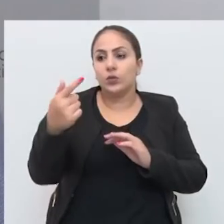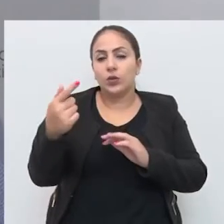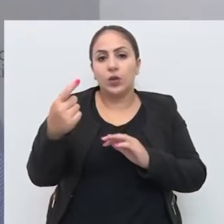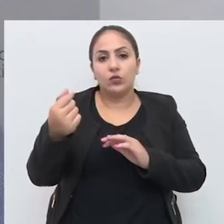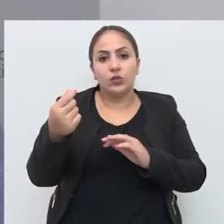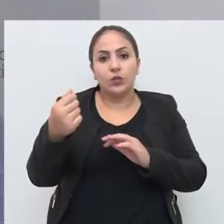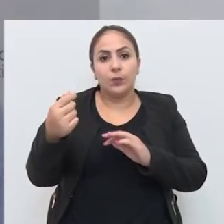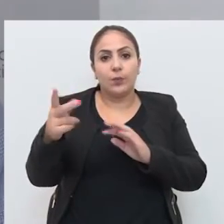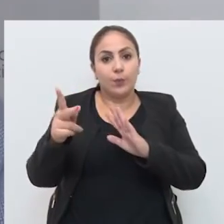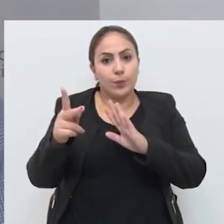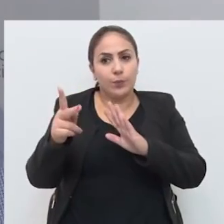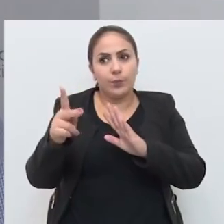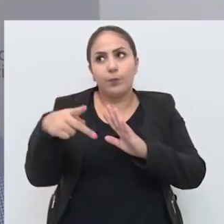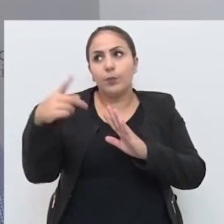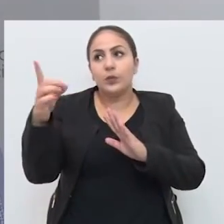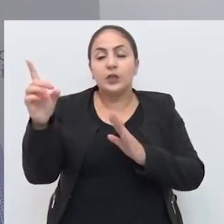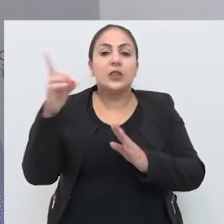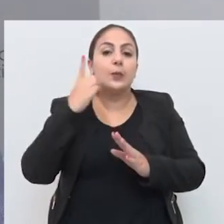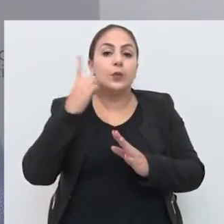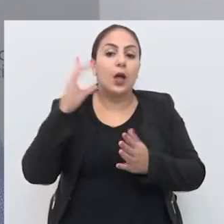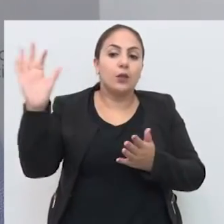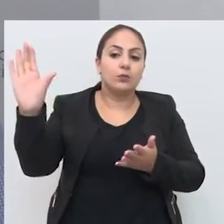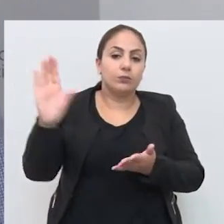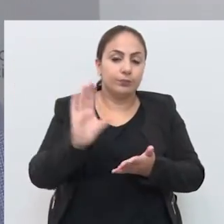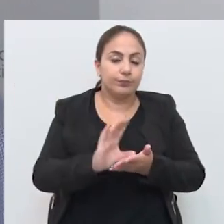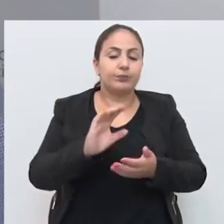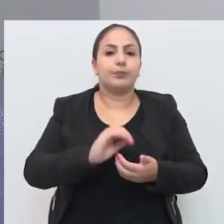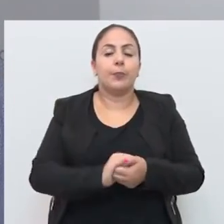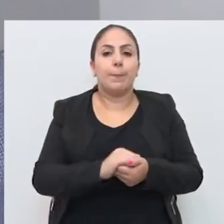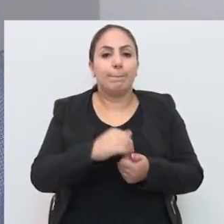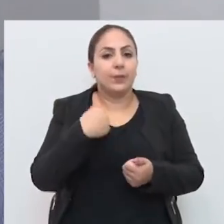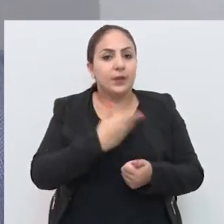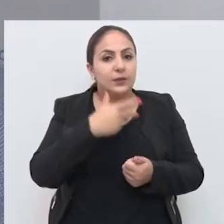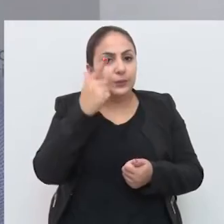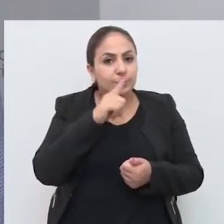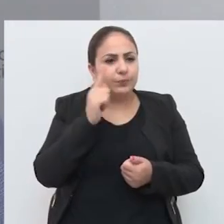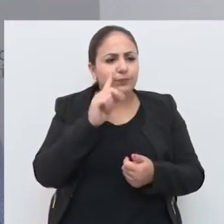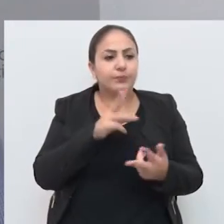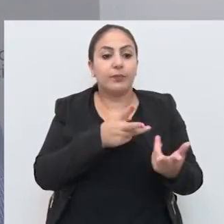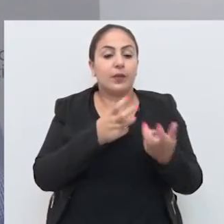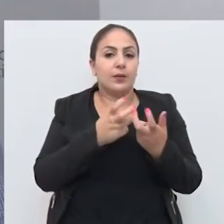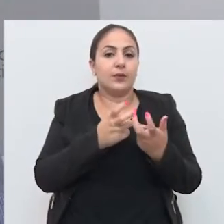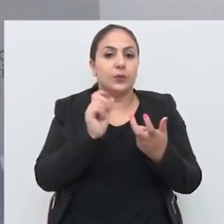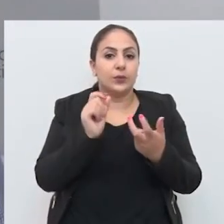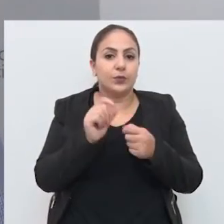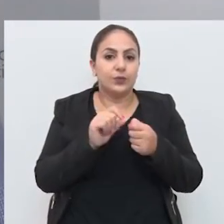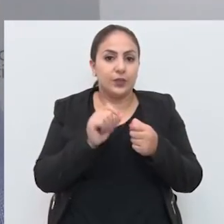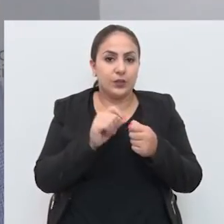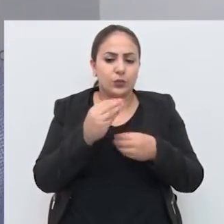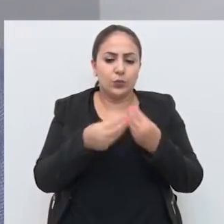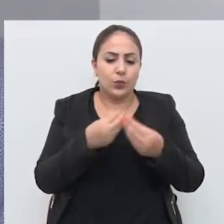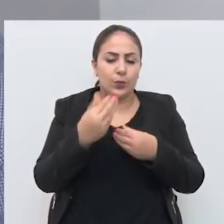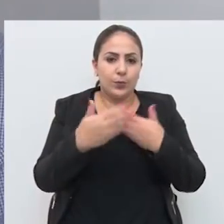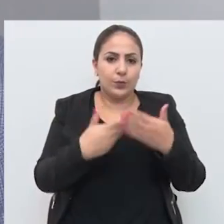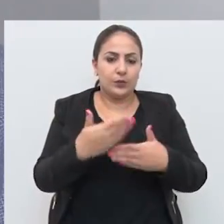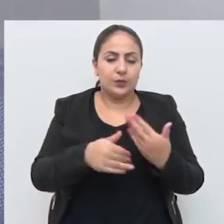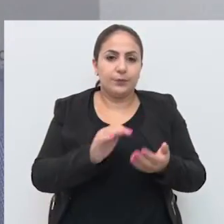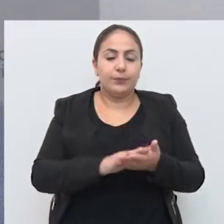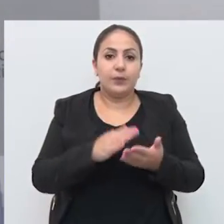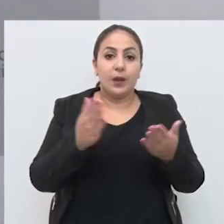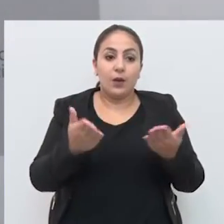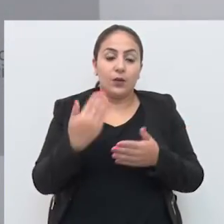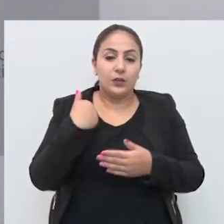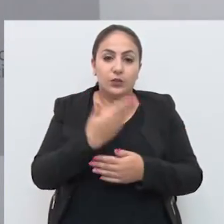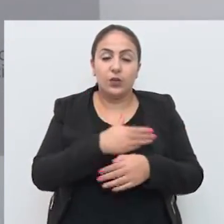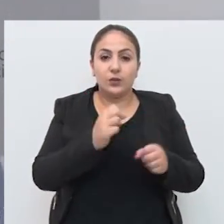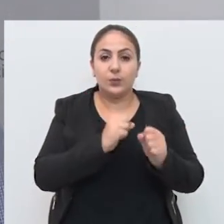com verba proveniente também de deputados, né, de emendas parlamentares, para que a gente possa ver o que é feito e como que é feito isso. Agora nós